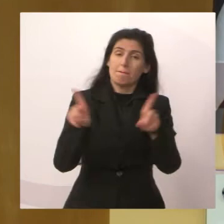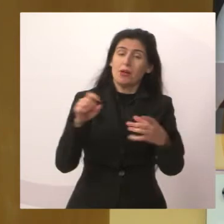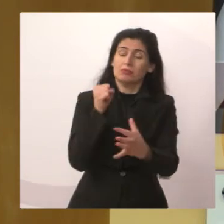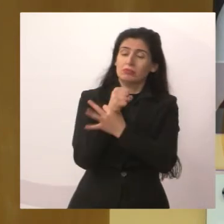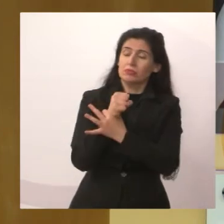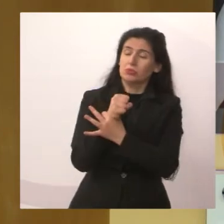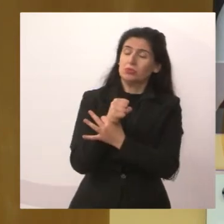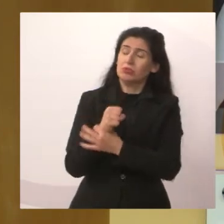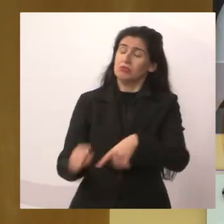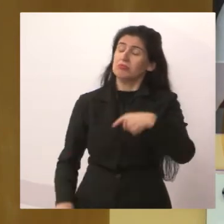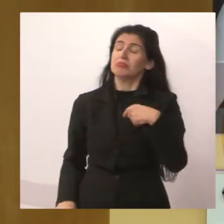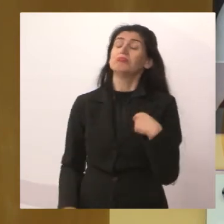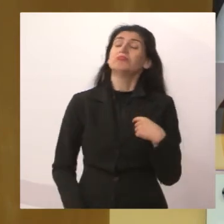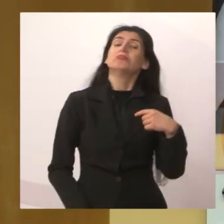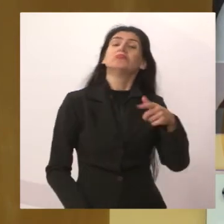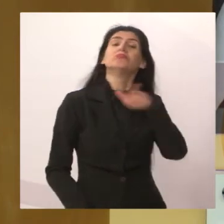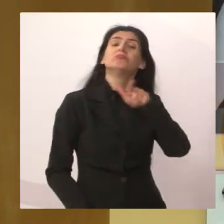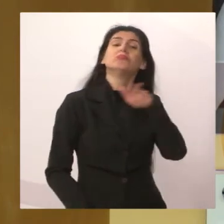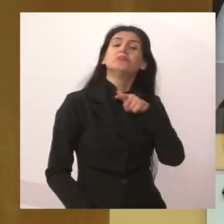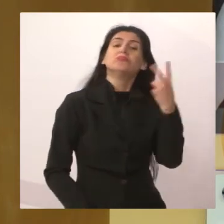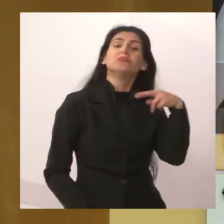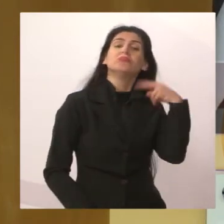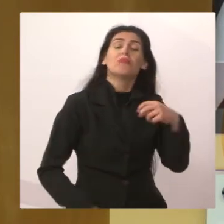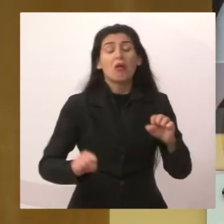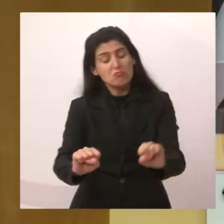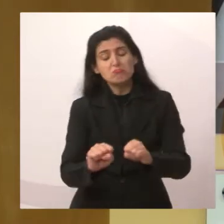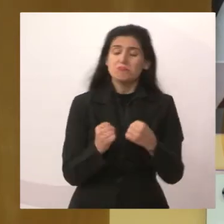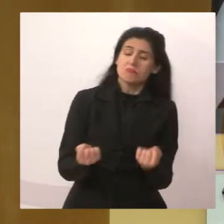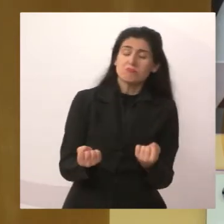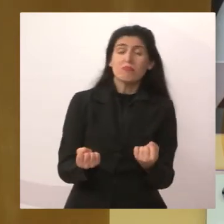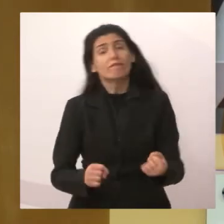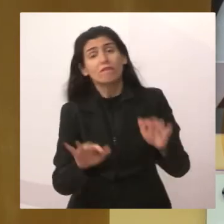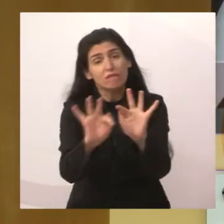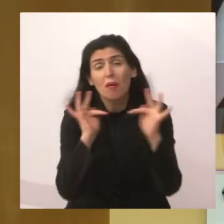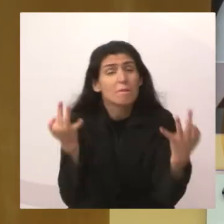feito aqui na Câmara Municipal em defesa das famílias.